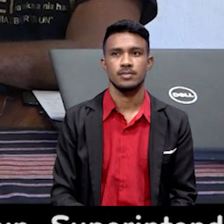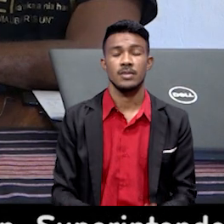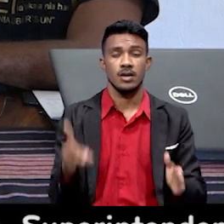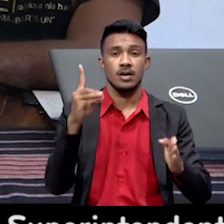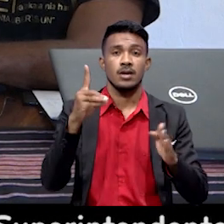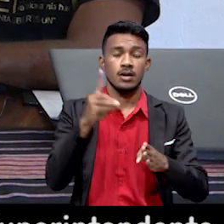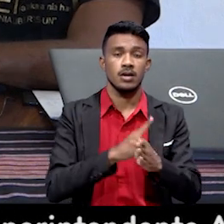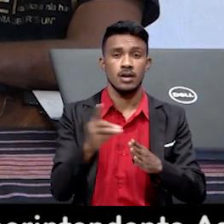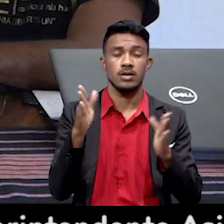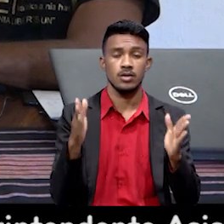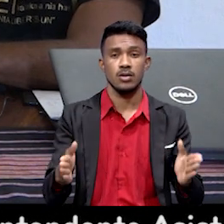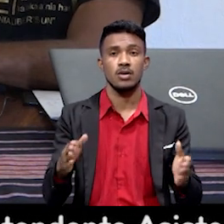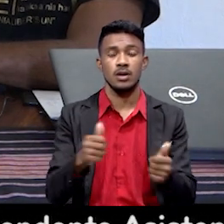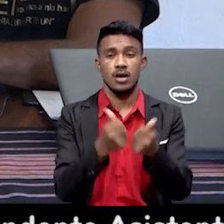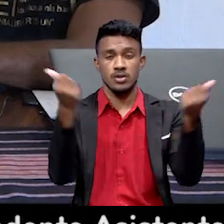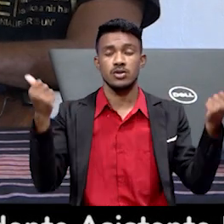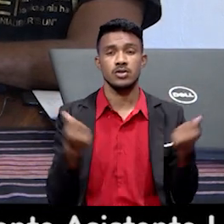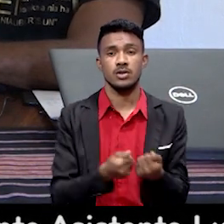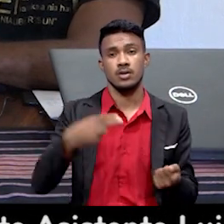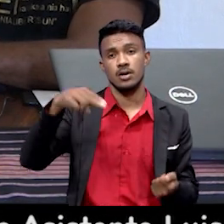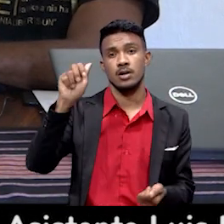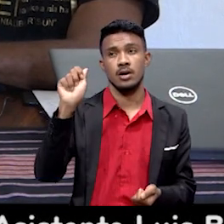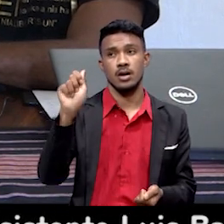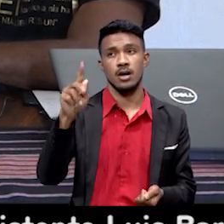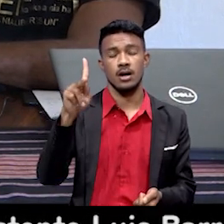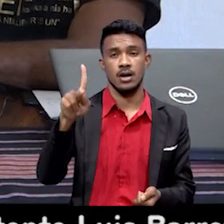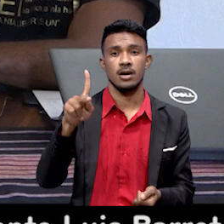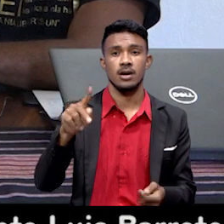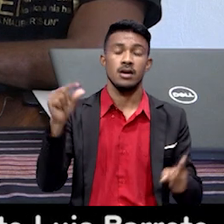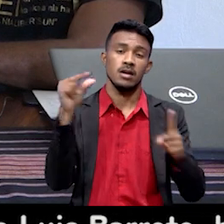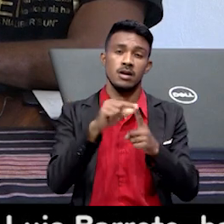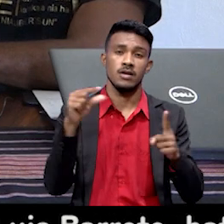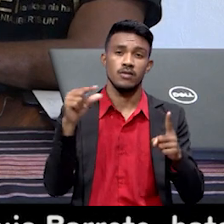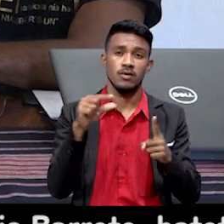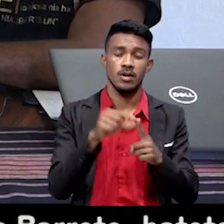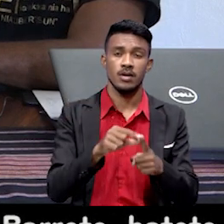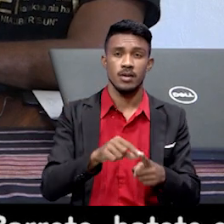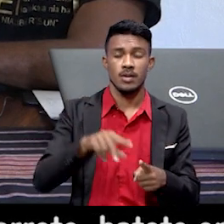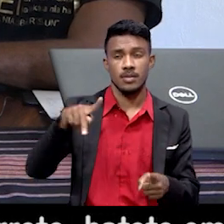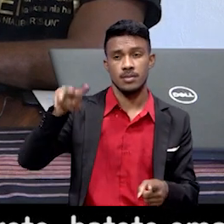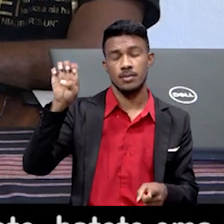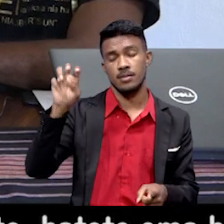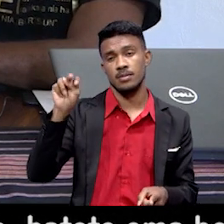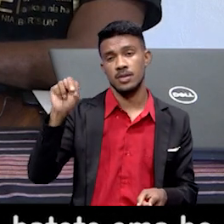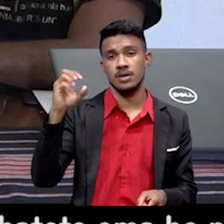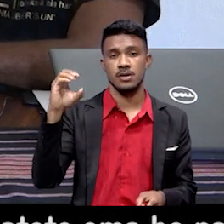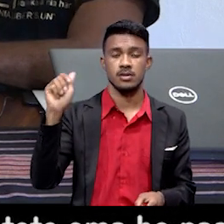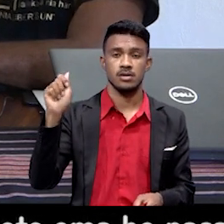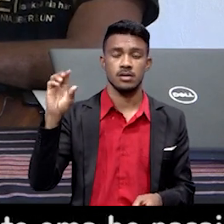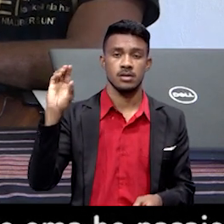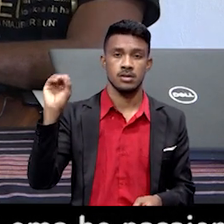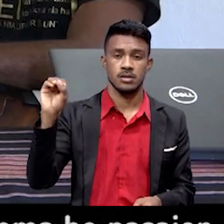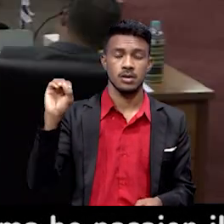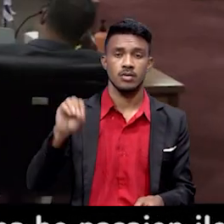Diretor Associação HAC, Sisto dos Santos Hateten, lhe foi uma pensão vitalícia lá e a diferença, mas que troca para